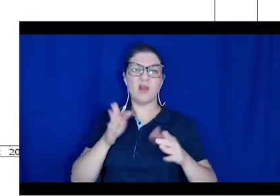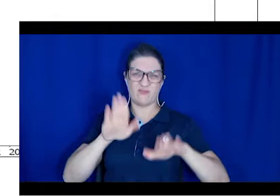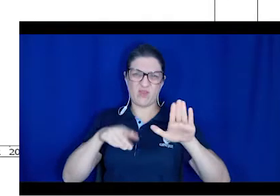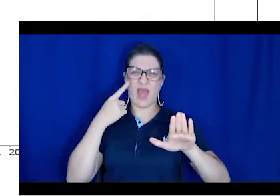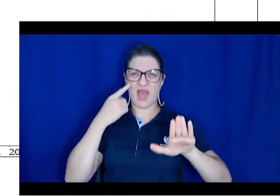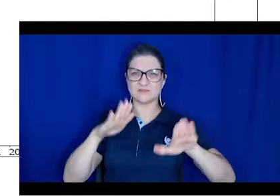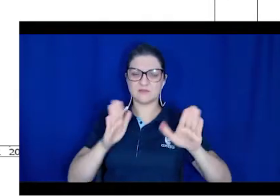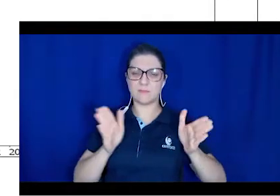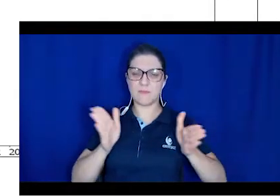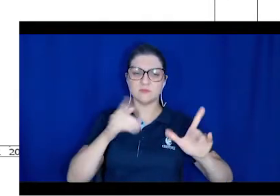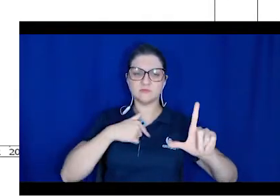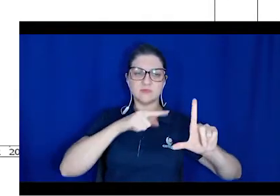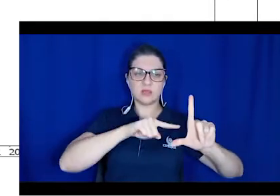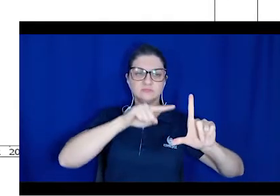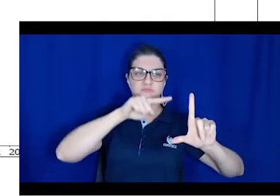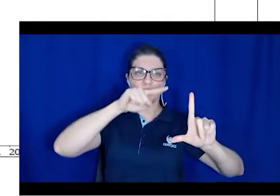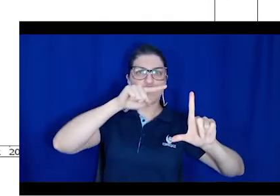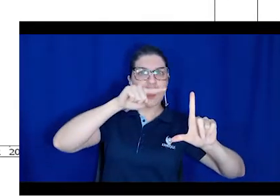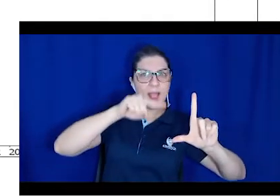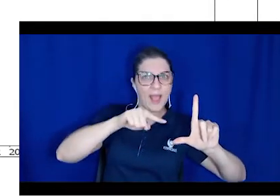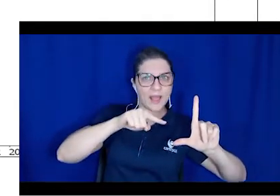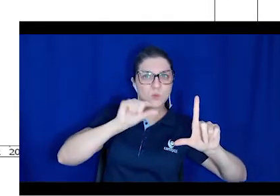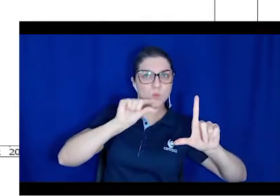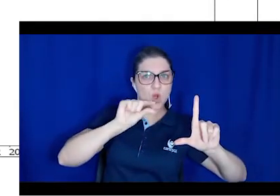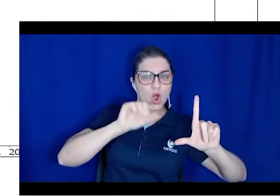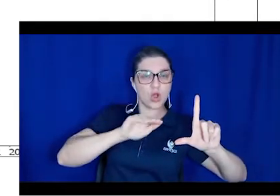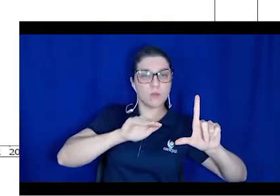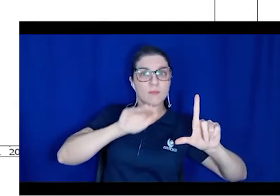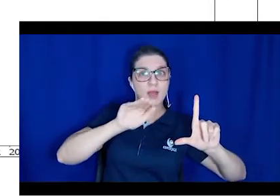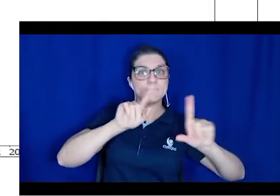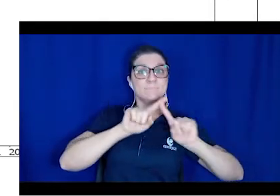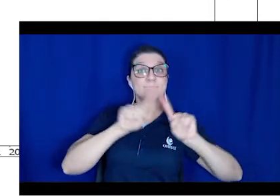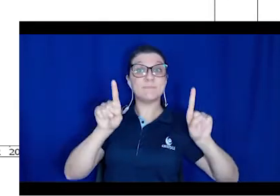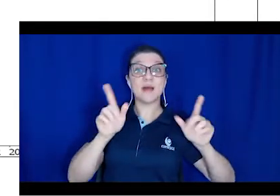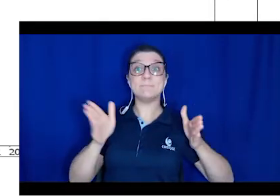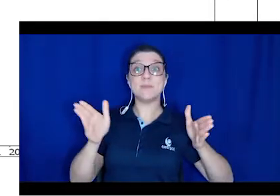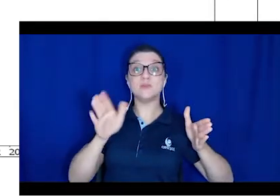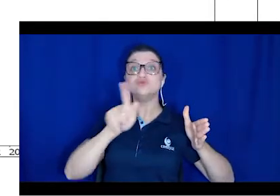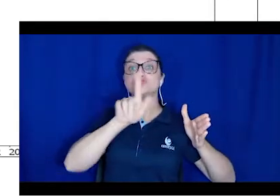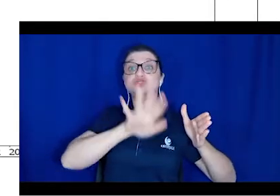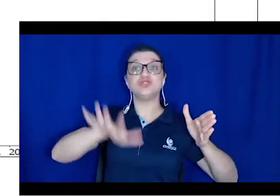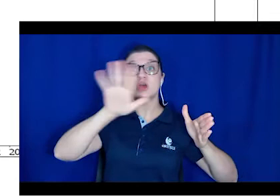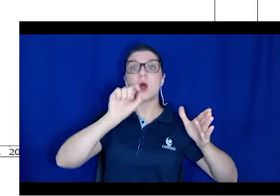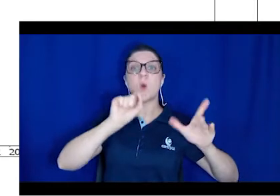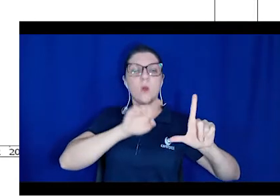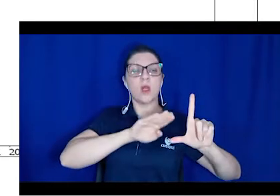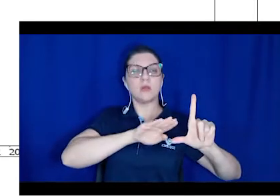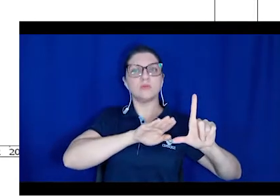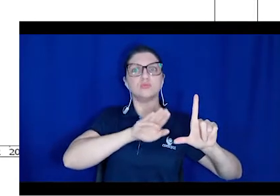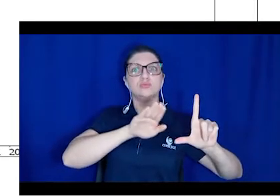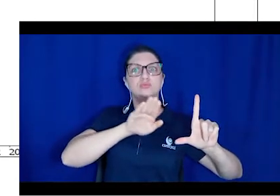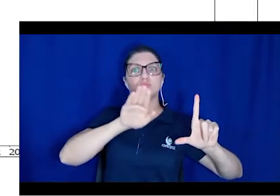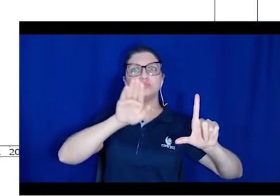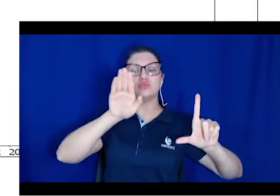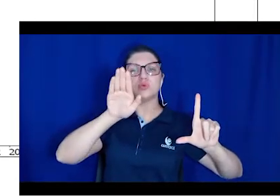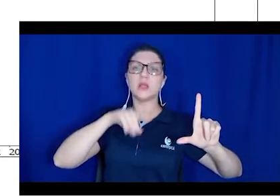Se nós olharmos ao longo de todo o horizonte, é uma tendência altista, mas percebo que ao longo do período eu tenho